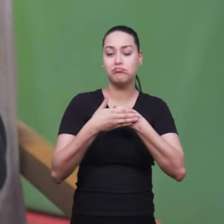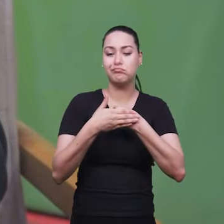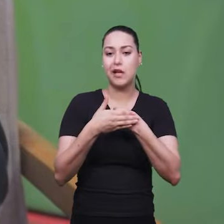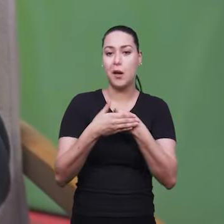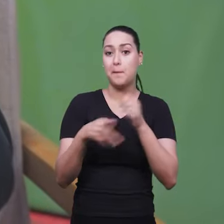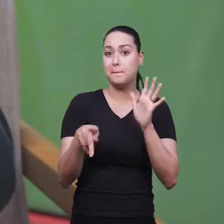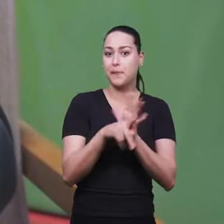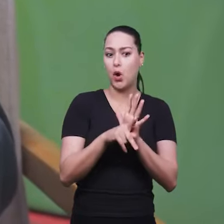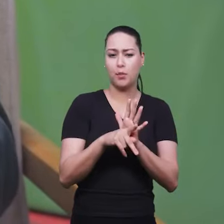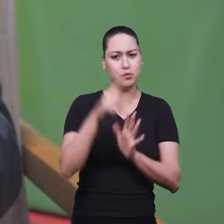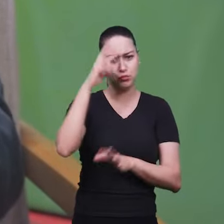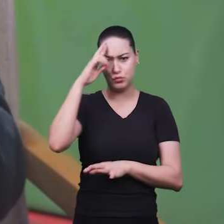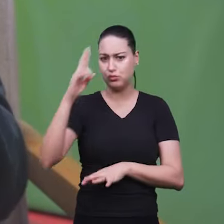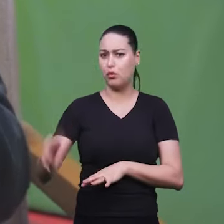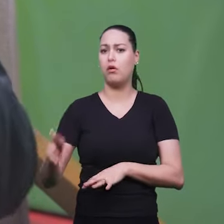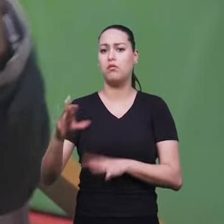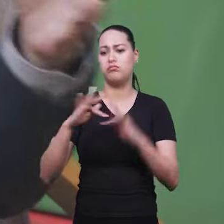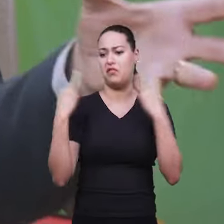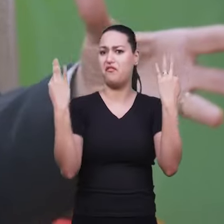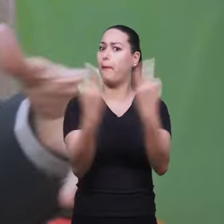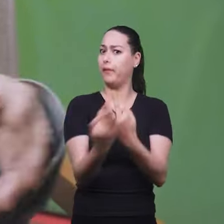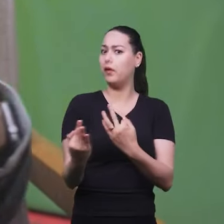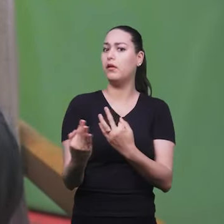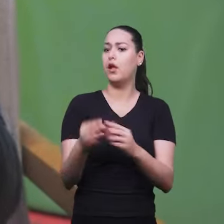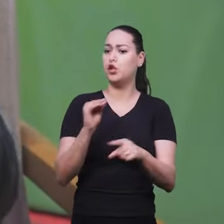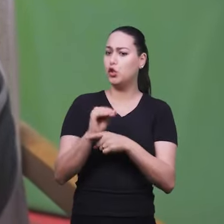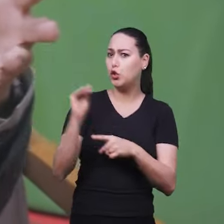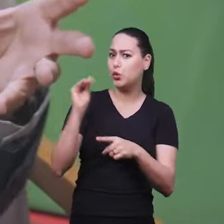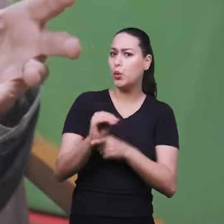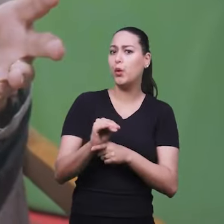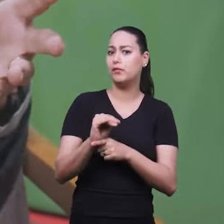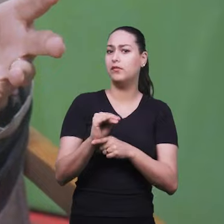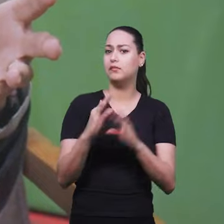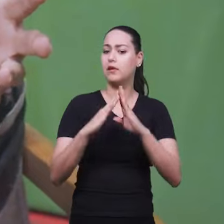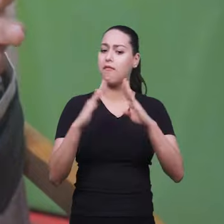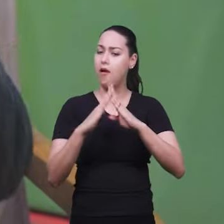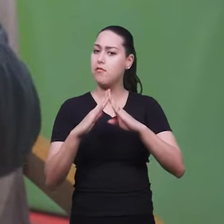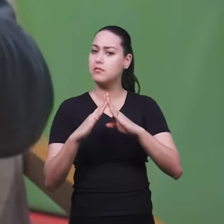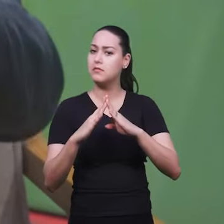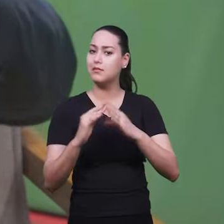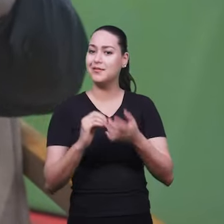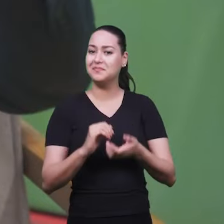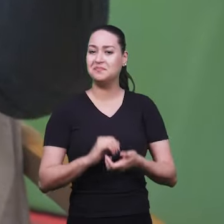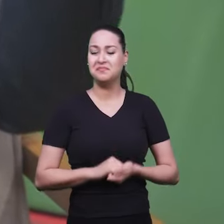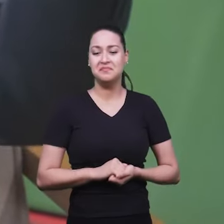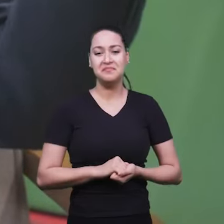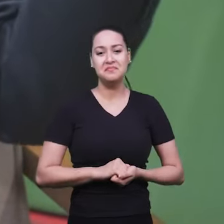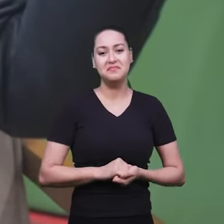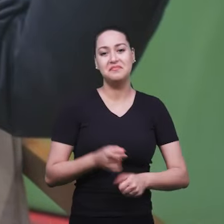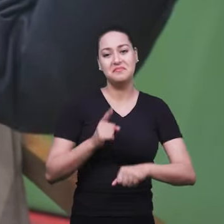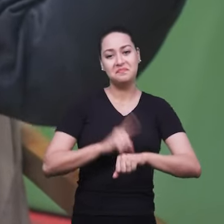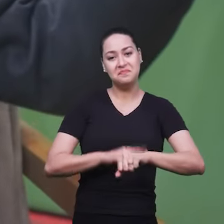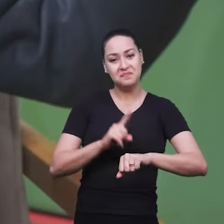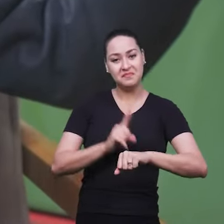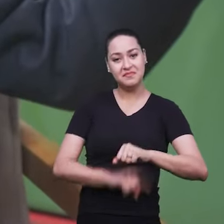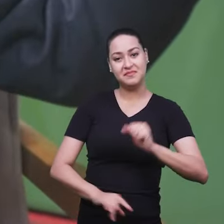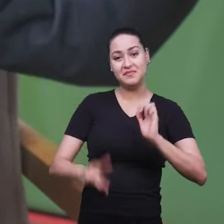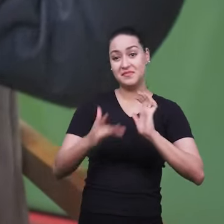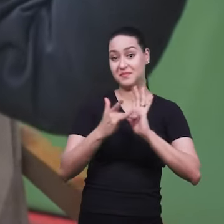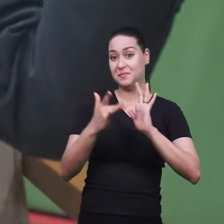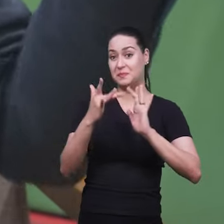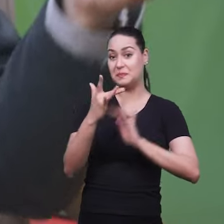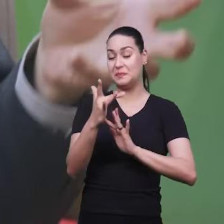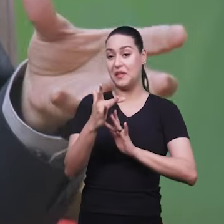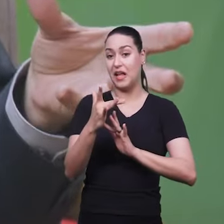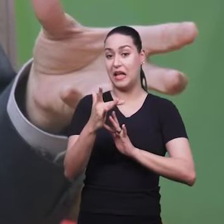à família que tem o cuidado, que tem aquela propriedade. Quando o Senhor Jesus fala